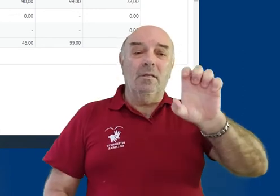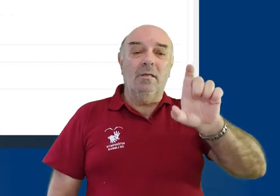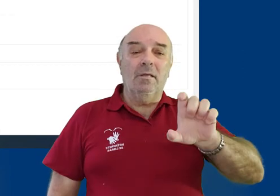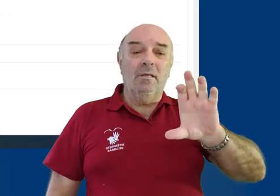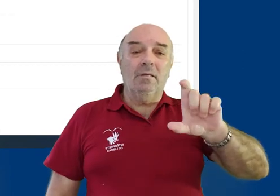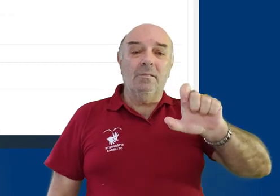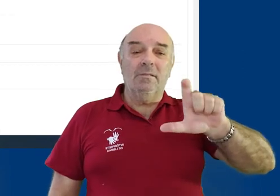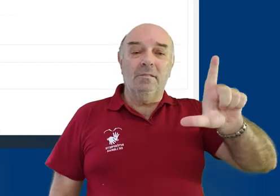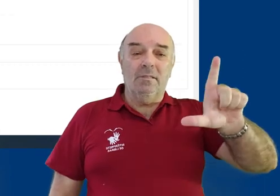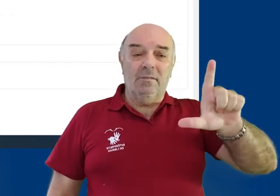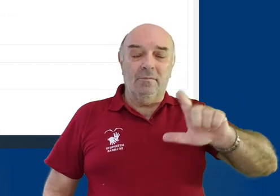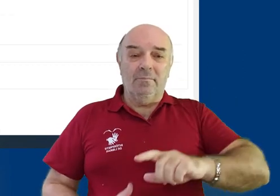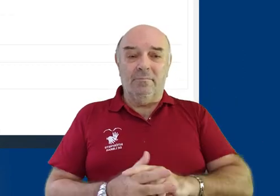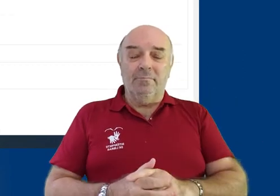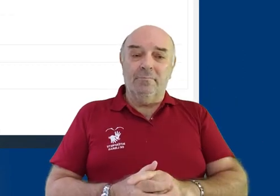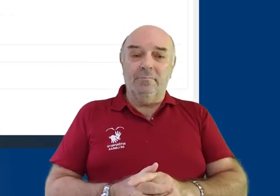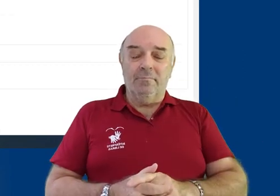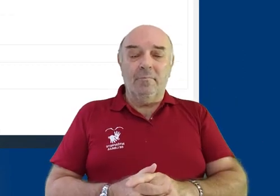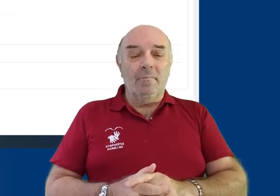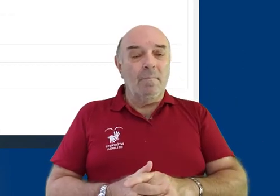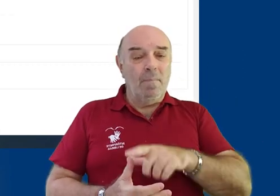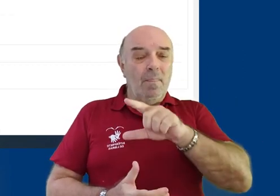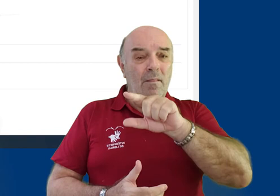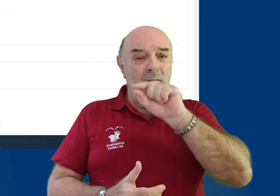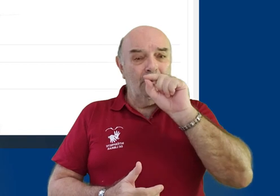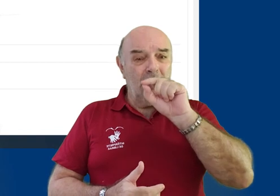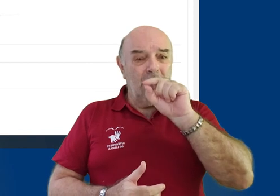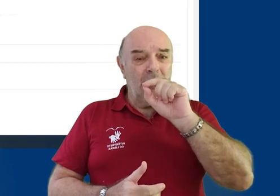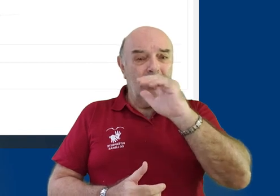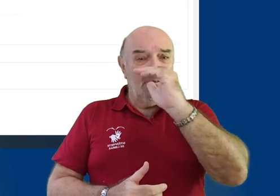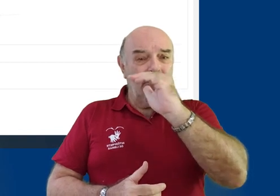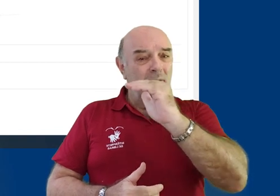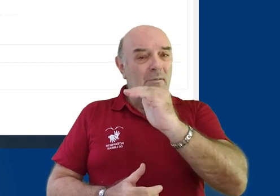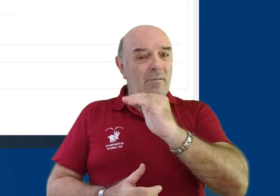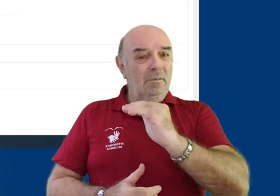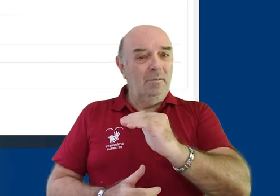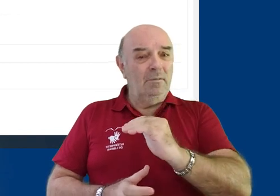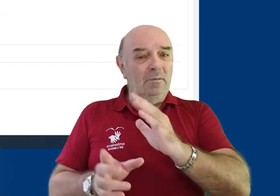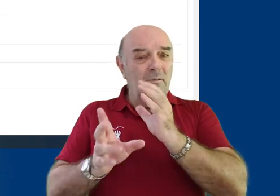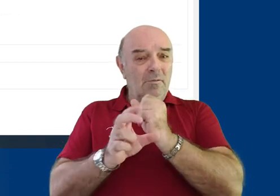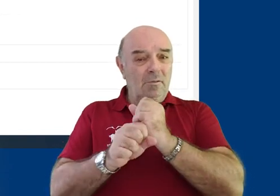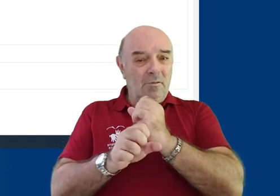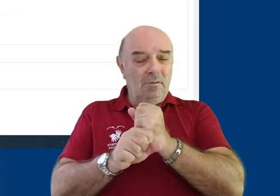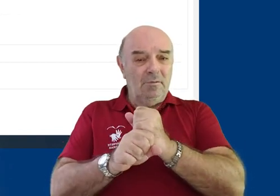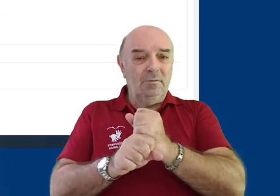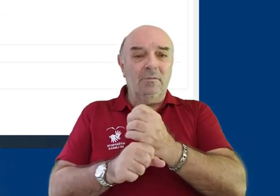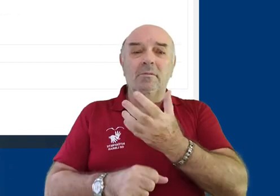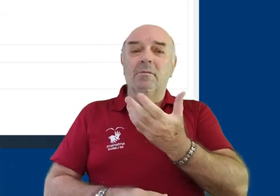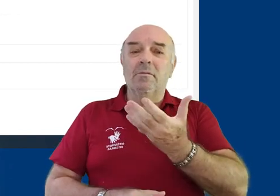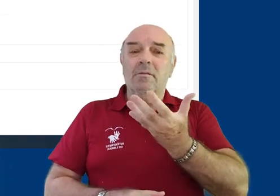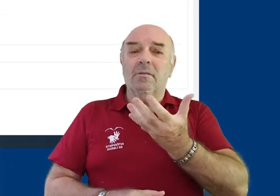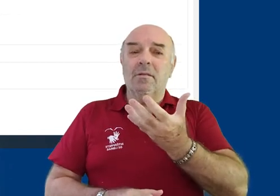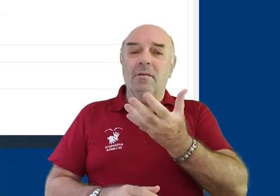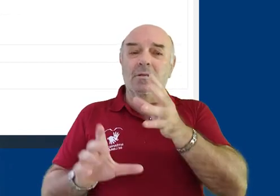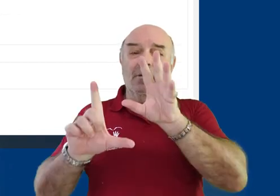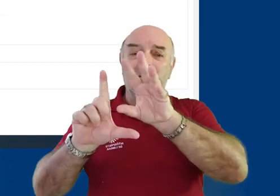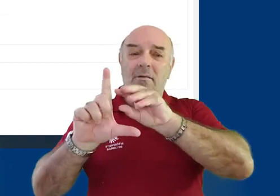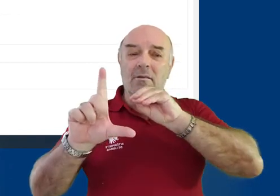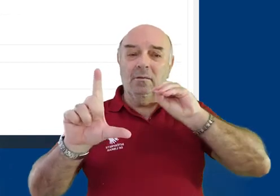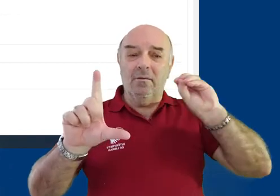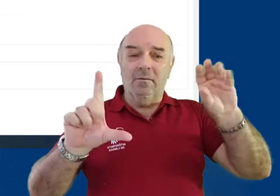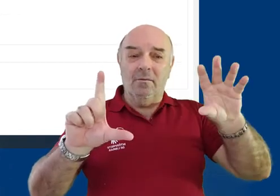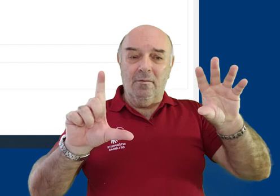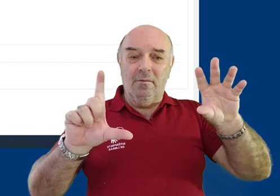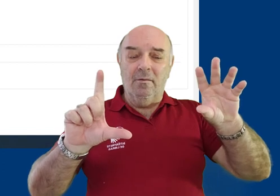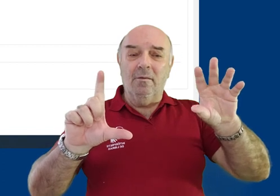Excel. Na opção Planilha Excel, podemos selecionar os itens de nota que desejamos